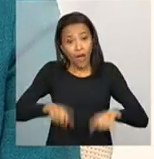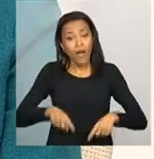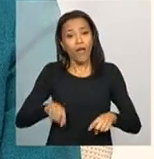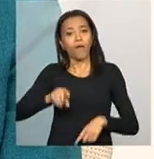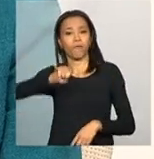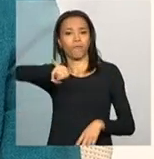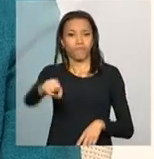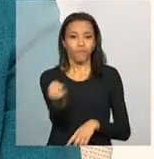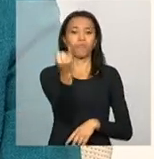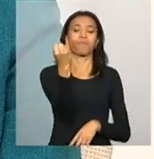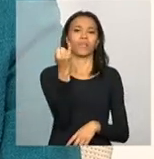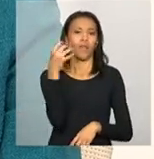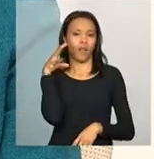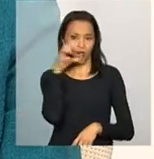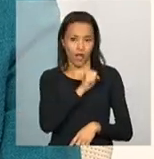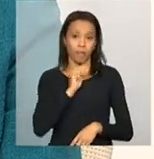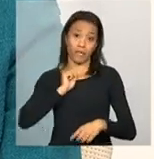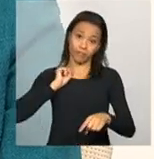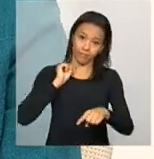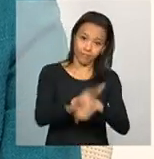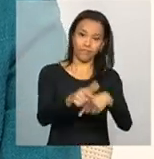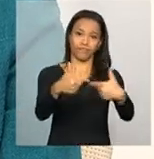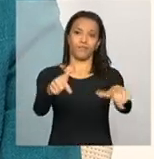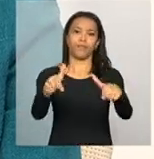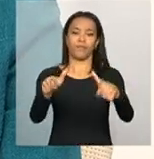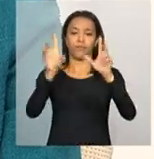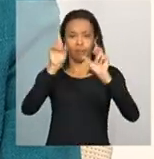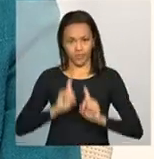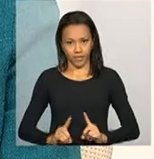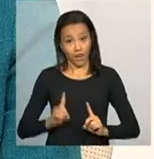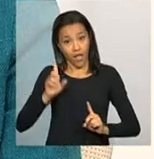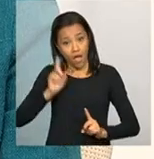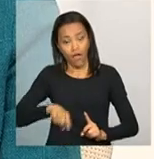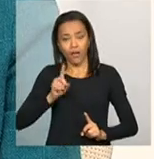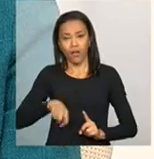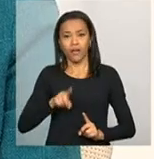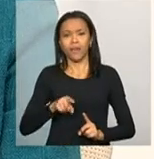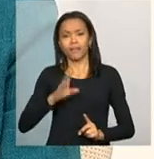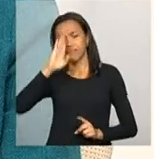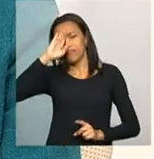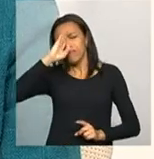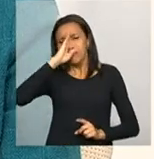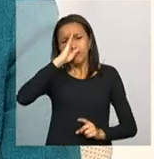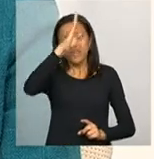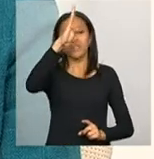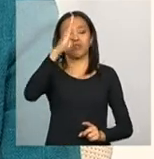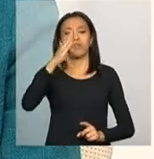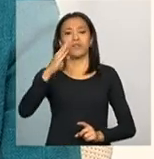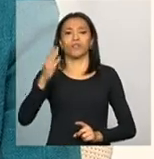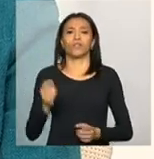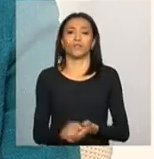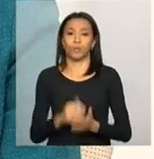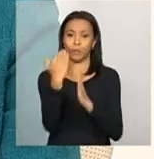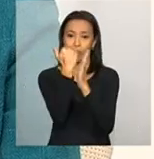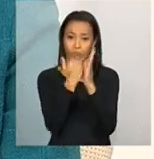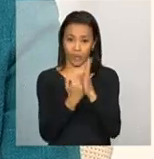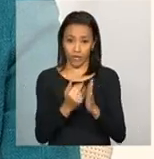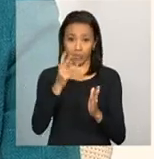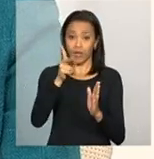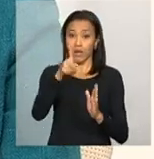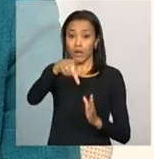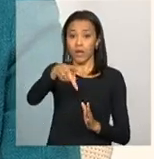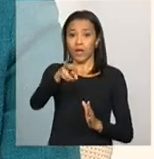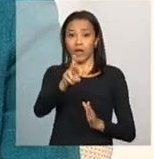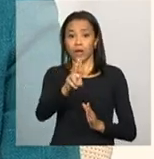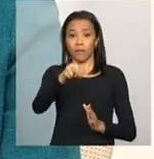ocupação imediata no mercado de trabalho. Então, essa é a característica fundamental do Pronatec, a parceria, né?